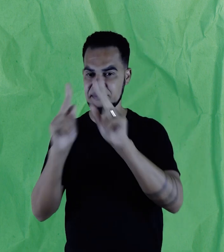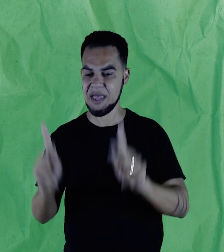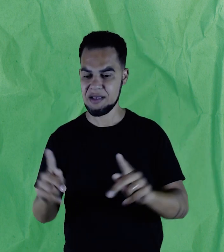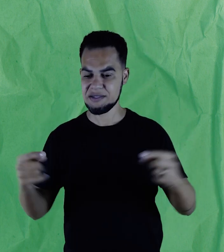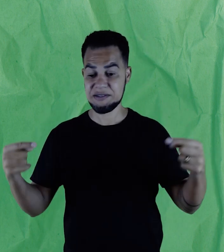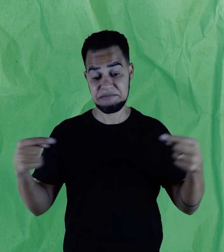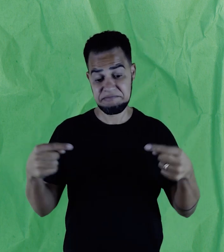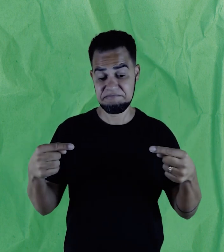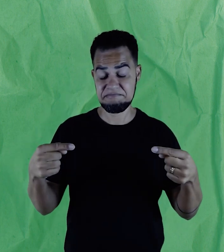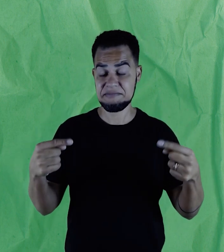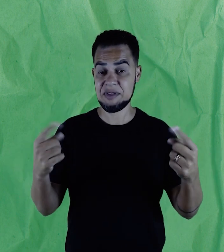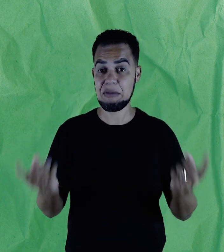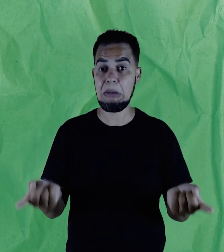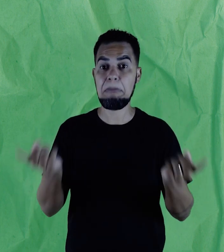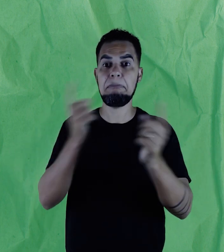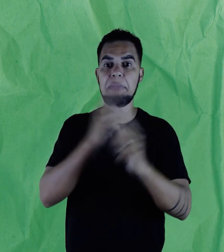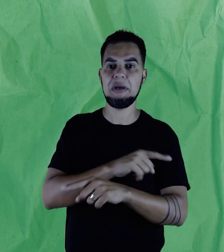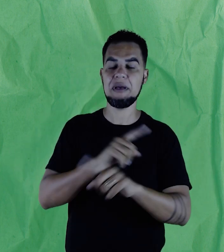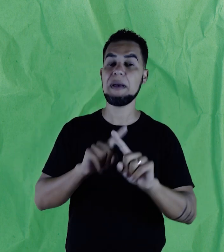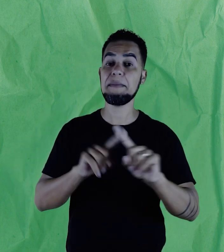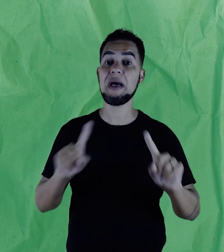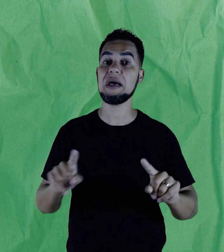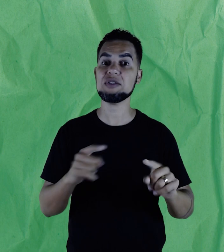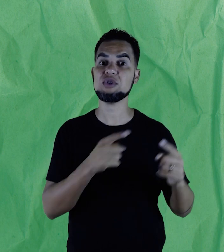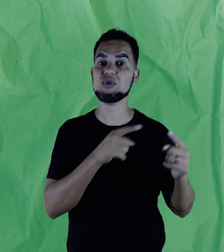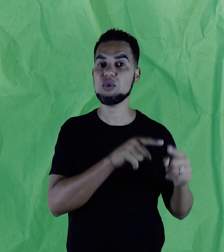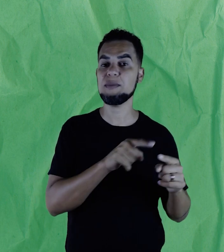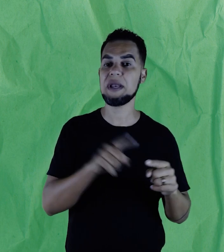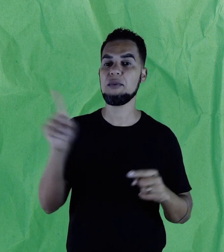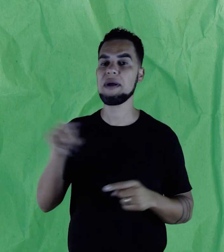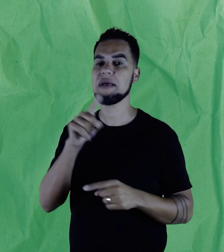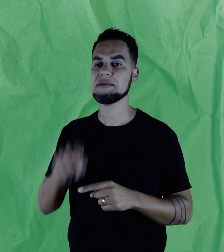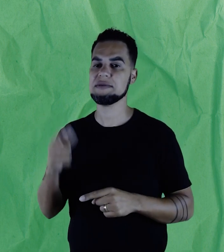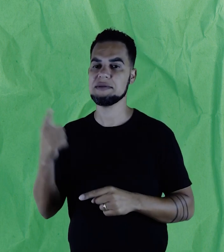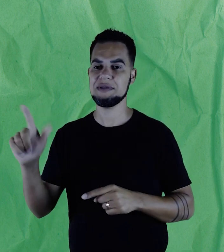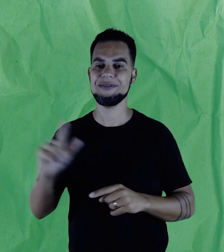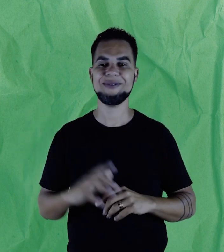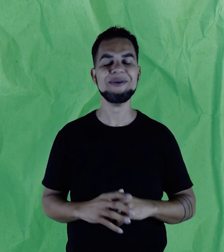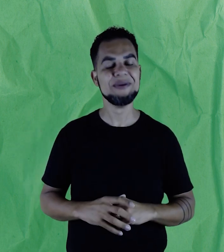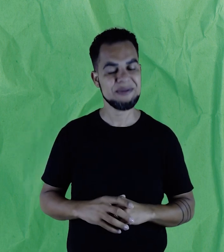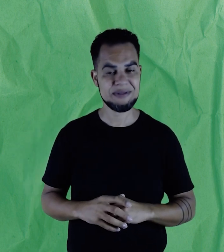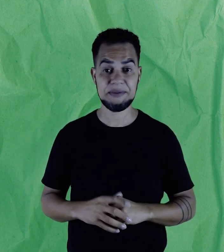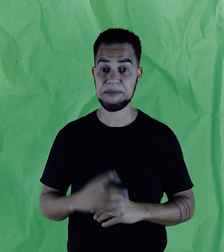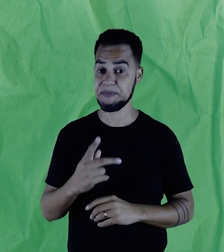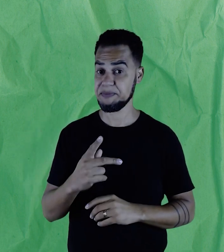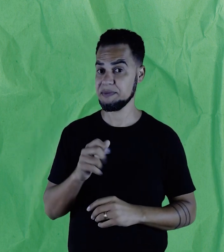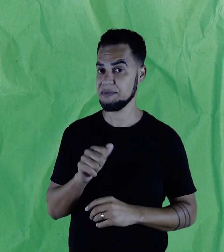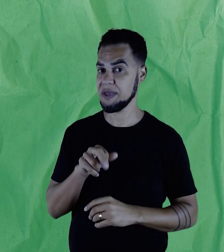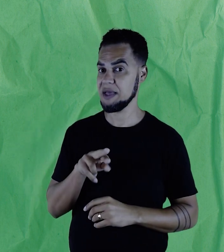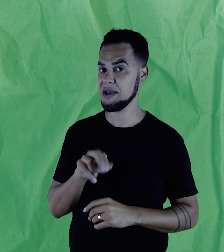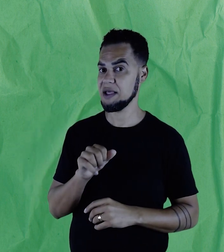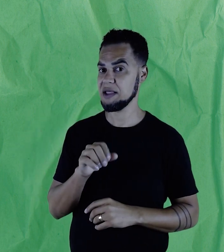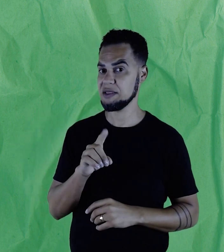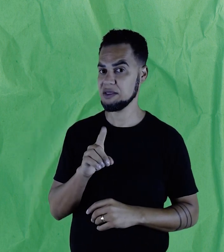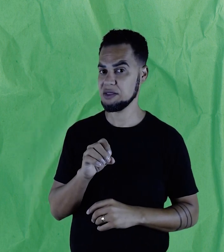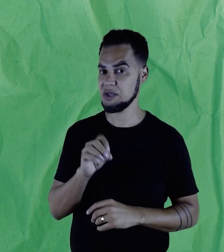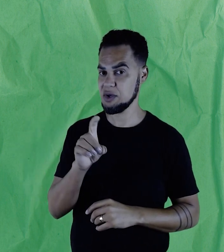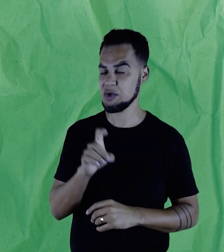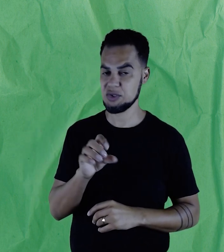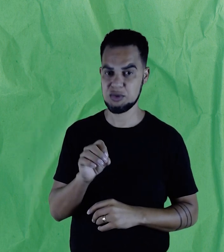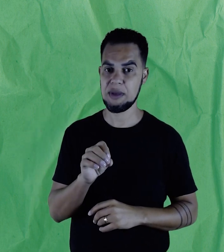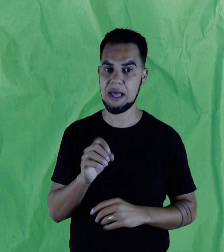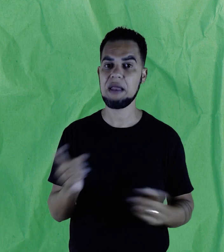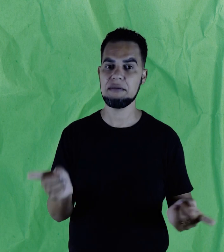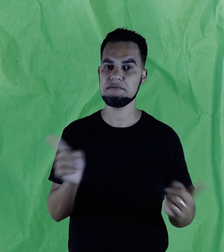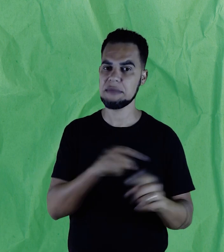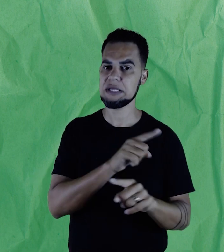porém, uma não anula a outra, não traz aquela relação de absurdo que no paradoxo nós encontramos, tá? Outra figura que